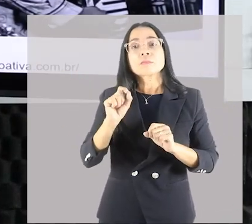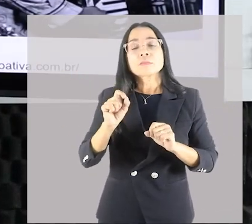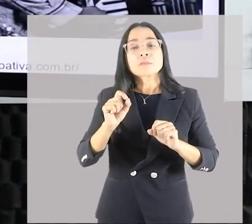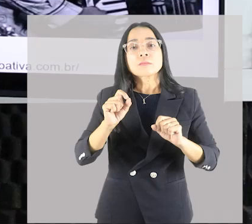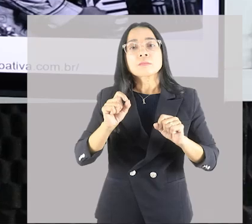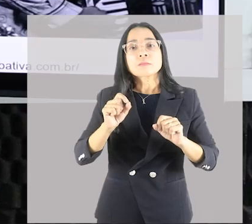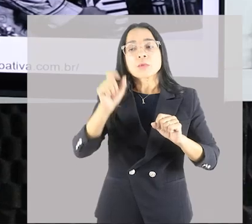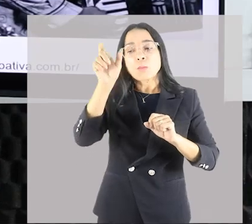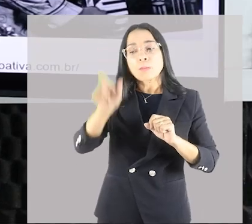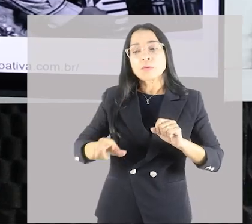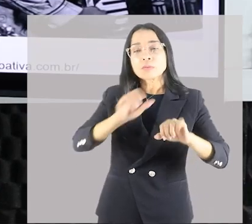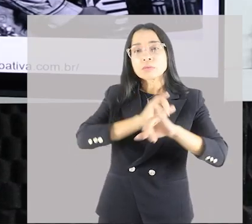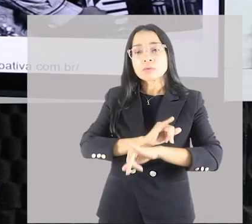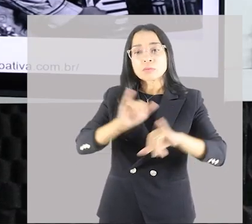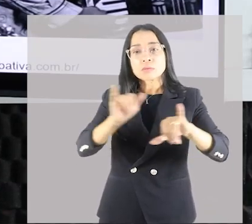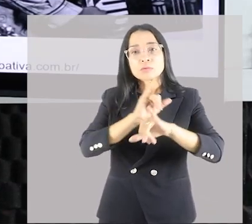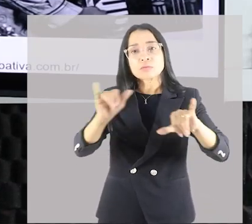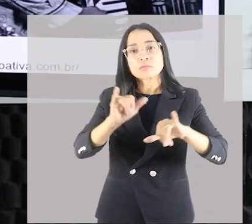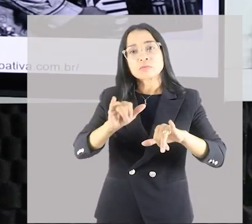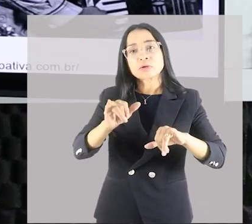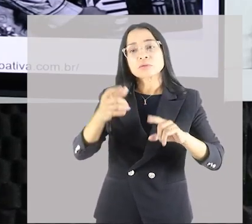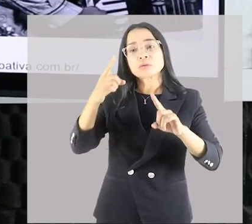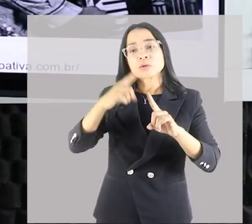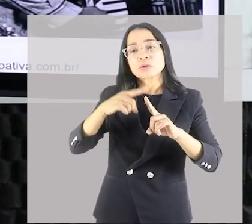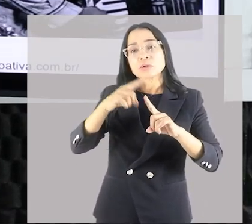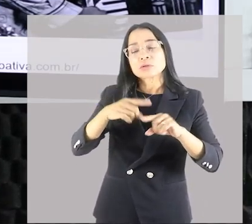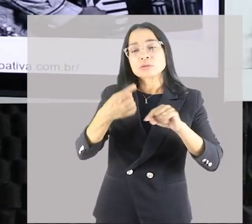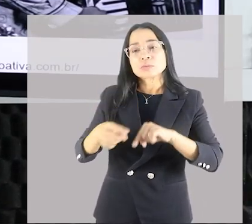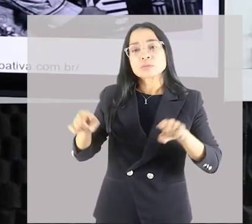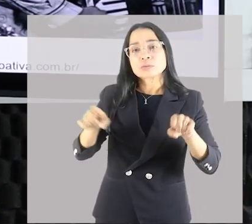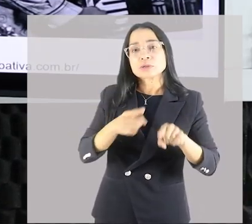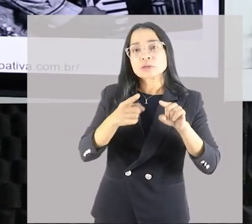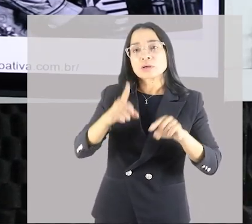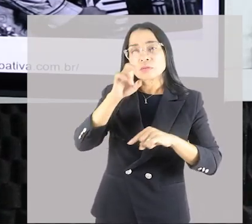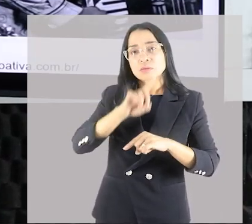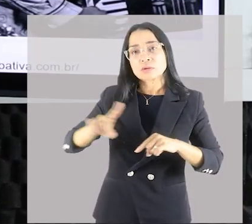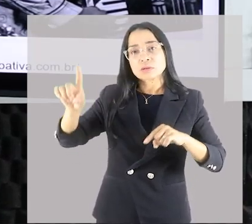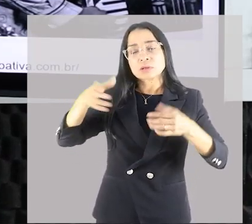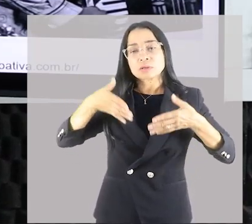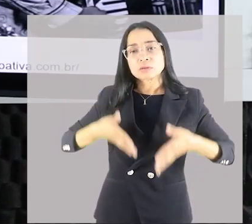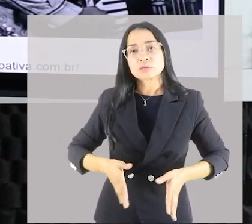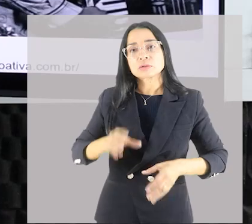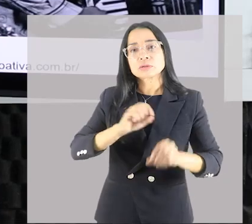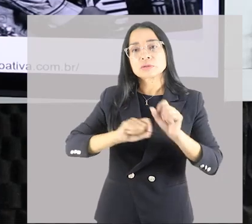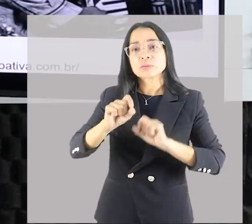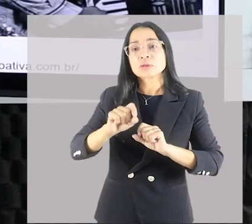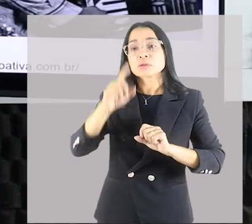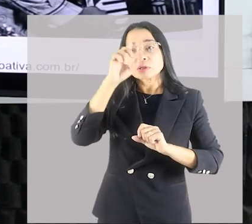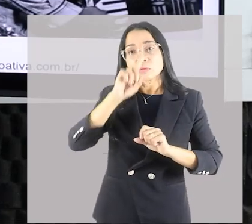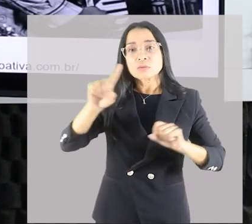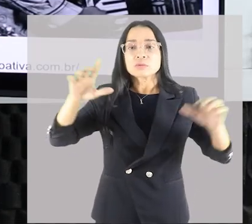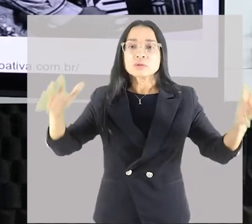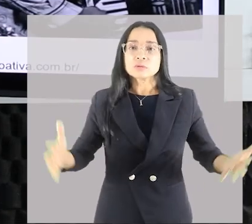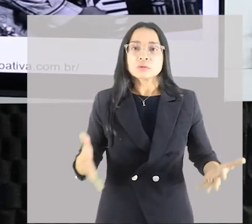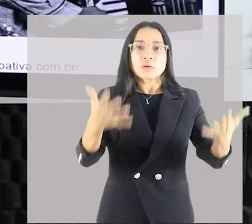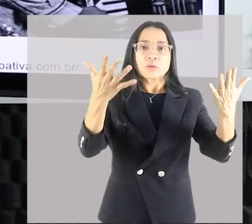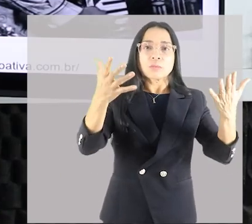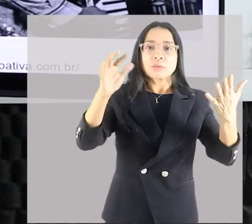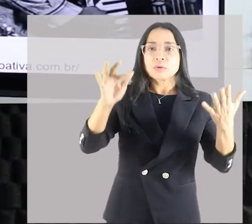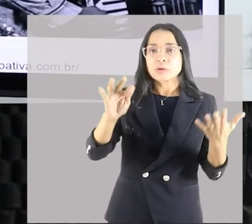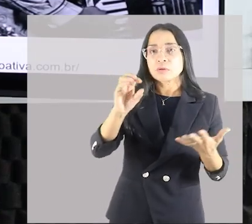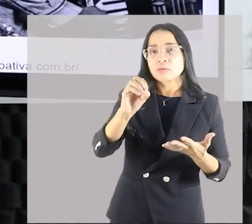dança, a data do seu nascimento se tornou a data de comemoração